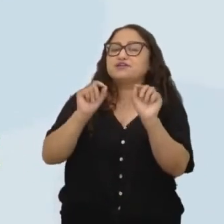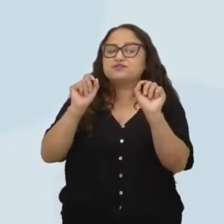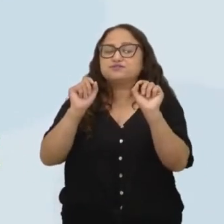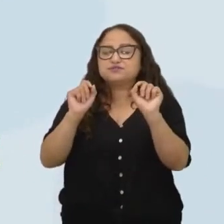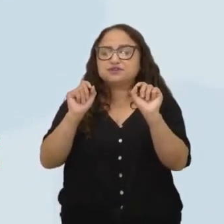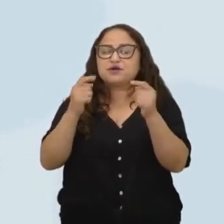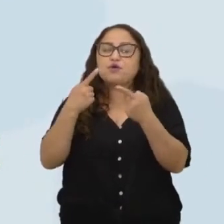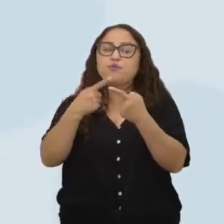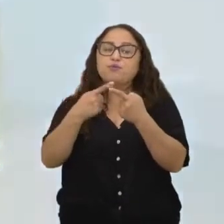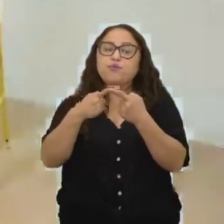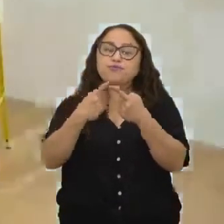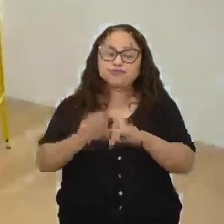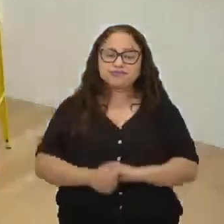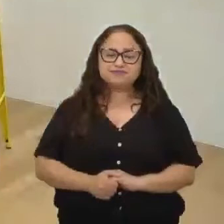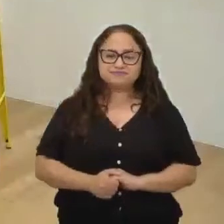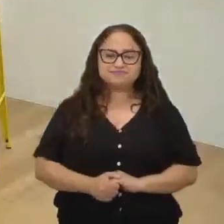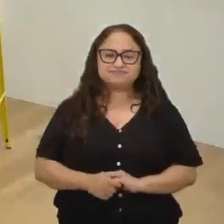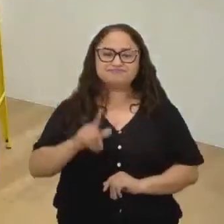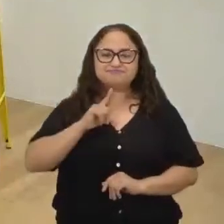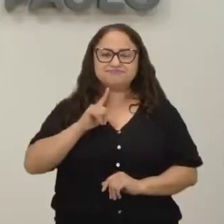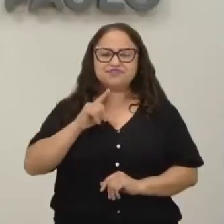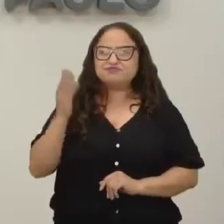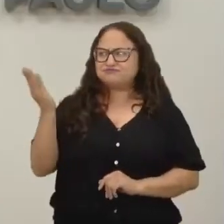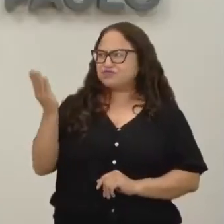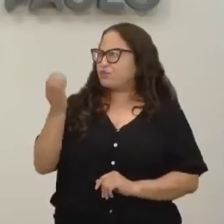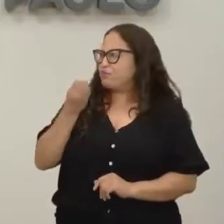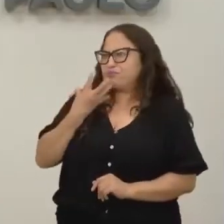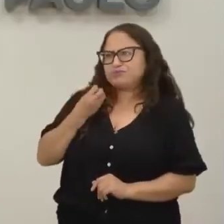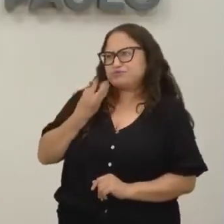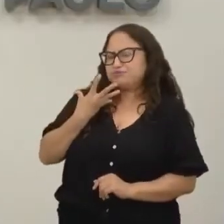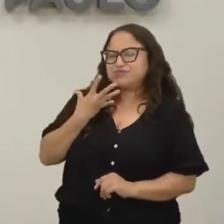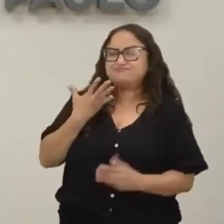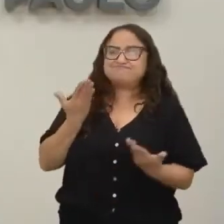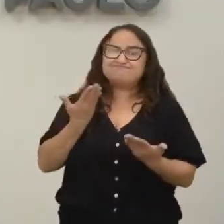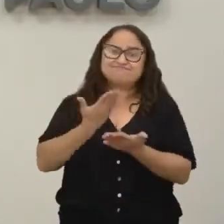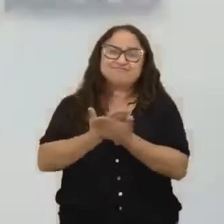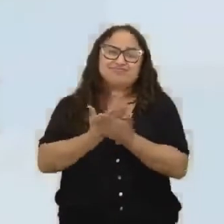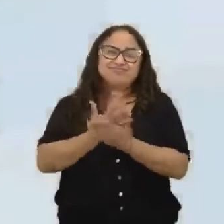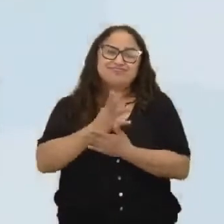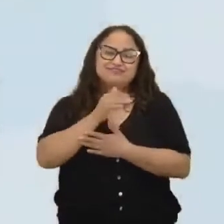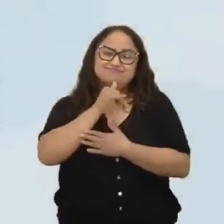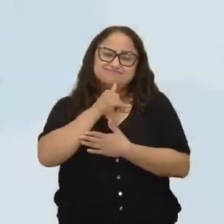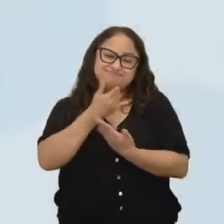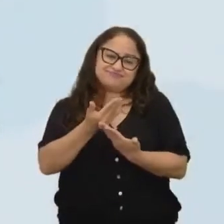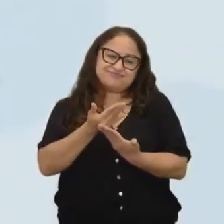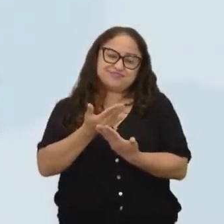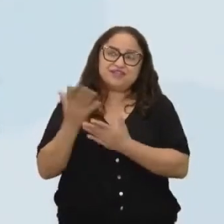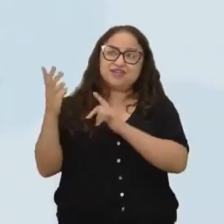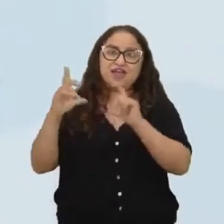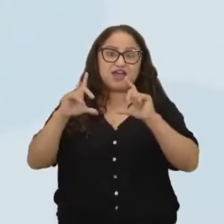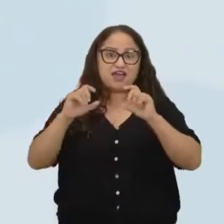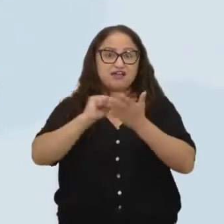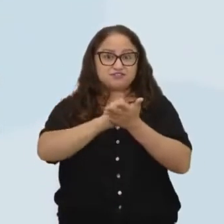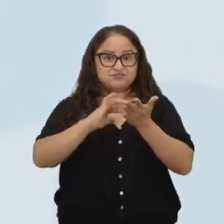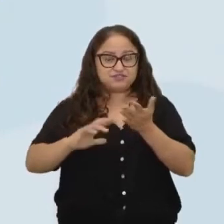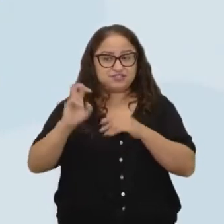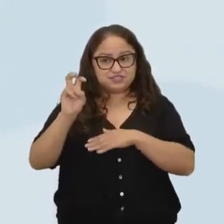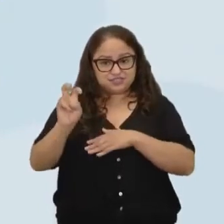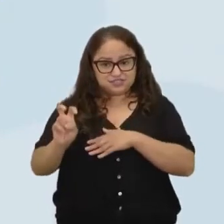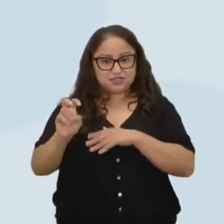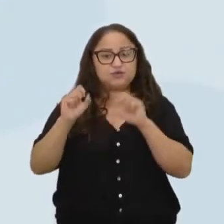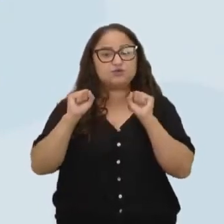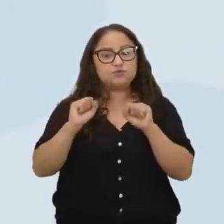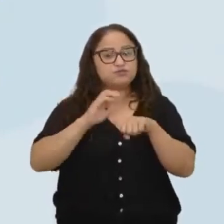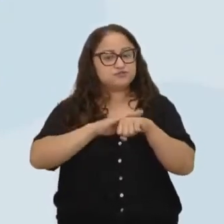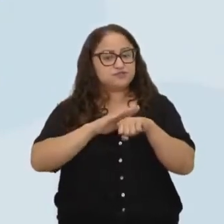que está sendo inserida. Não, você está mandando muito bem. E a aula está acabando. Nervosa. Vamos lá, na atividade 5, eu vou deixar para vocês fazerem. Vocês podem olhar a aula depois